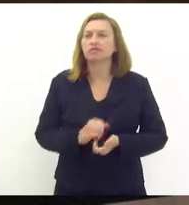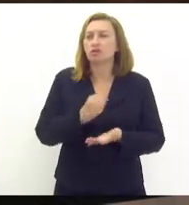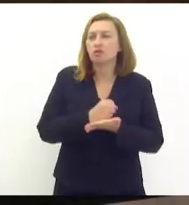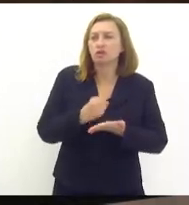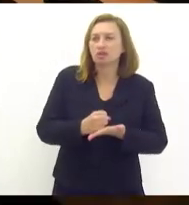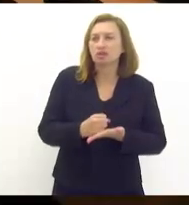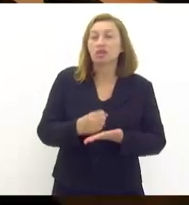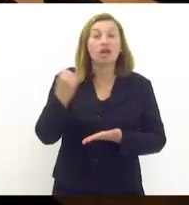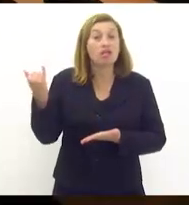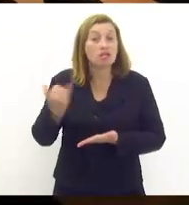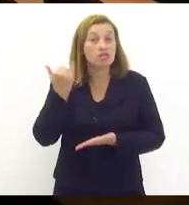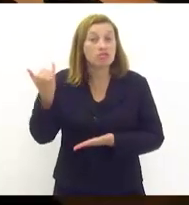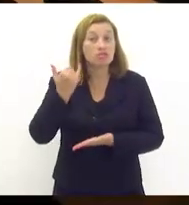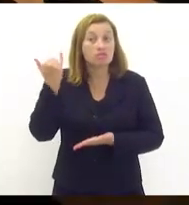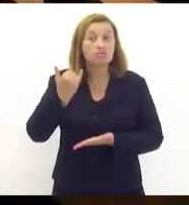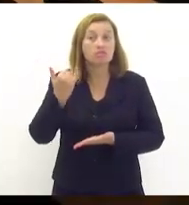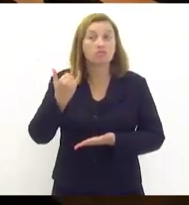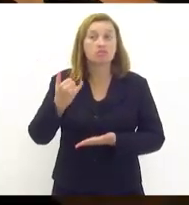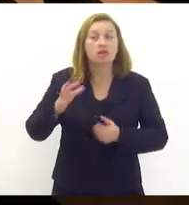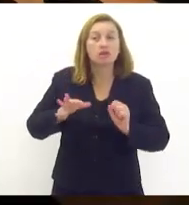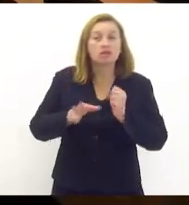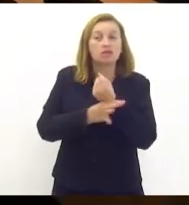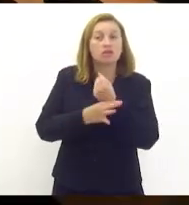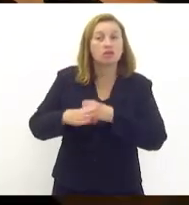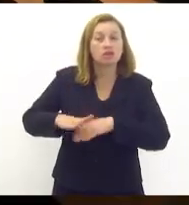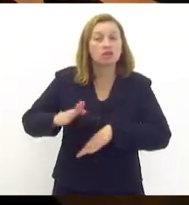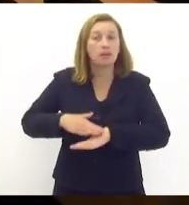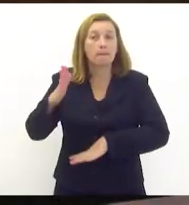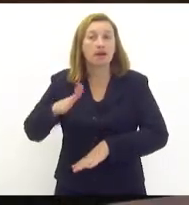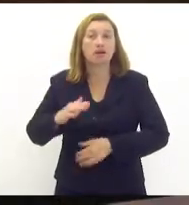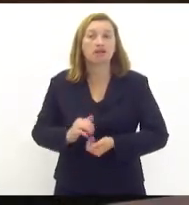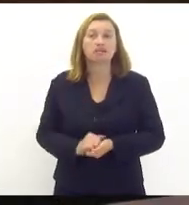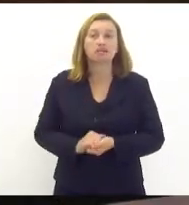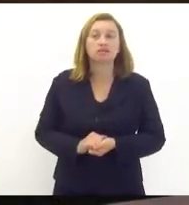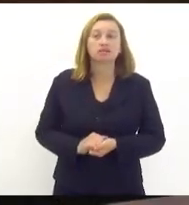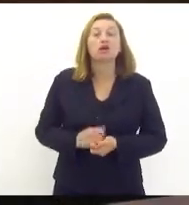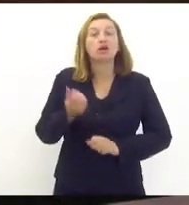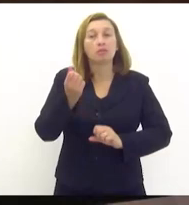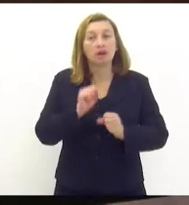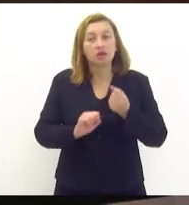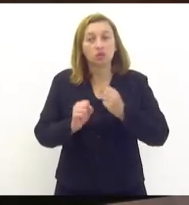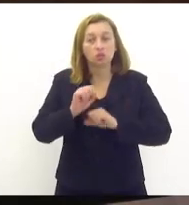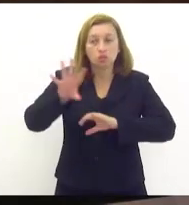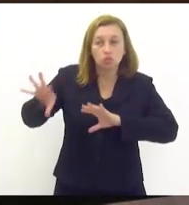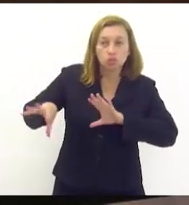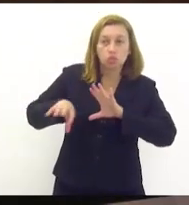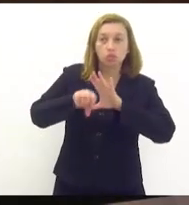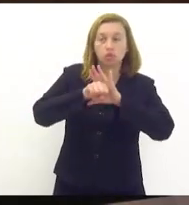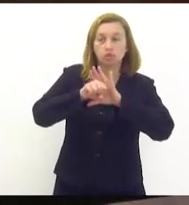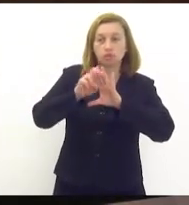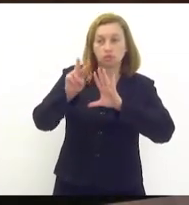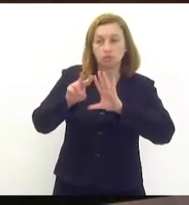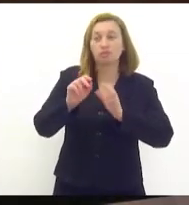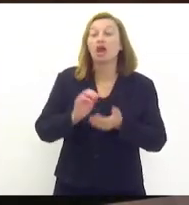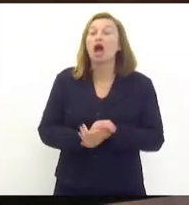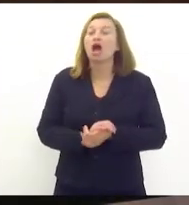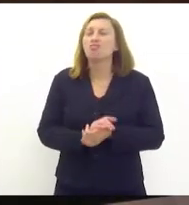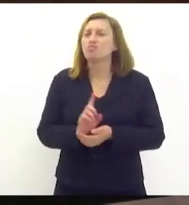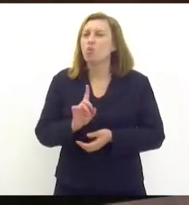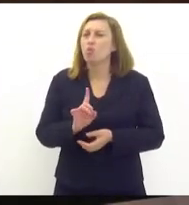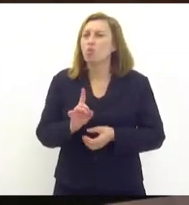é importante para dar mais segurança para industrial de visual local Isso não é um detalhe